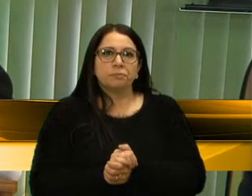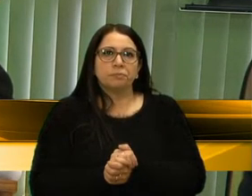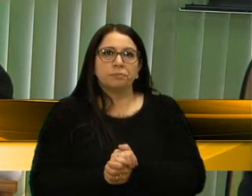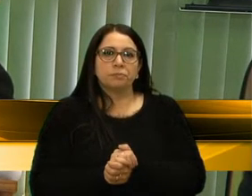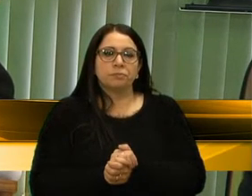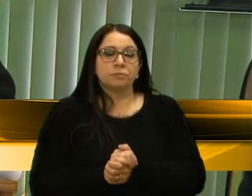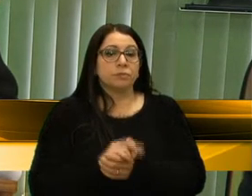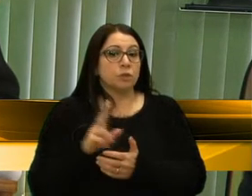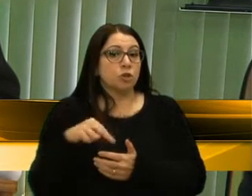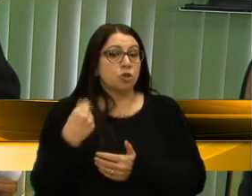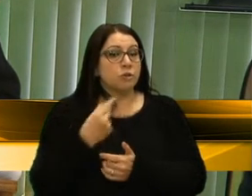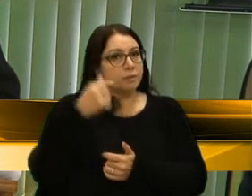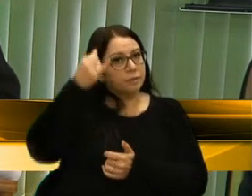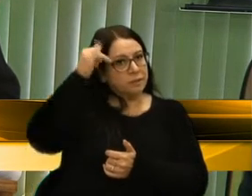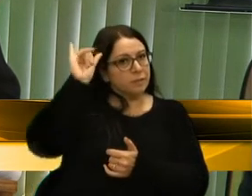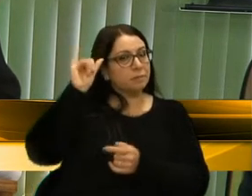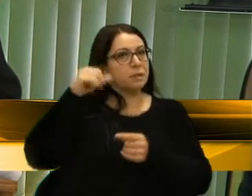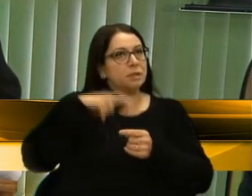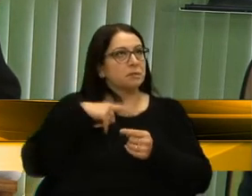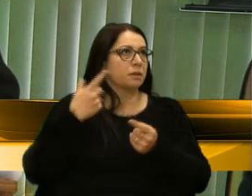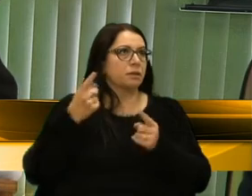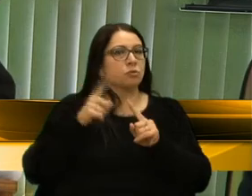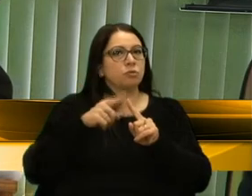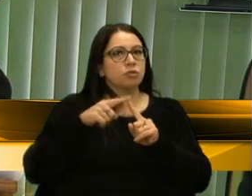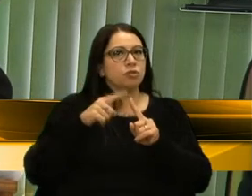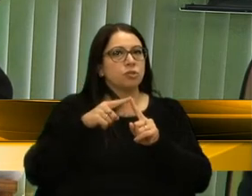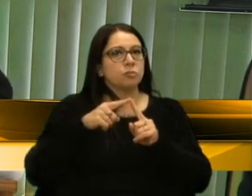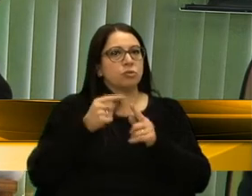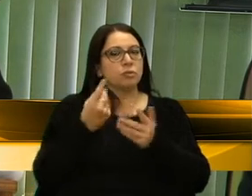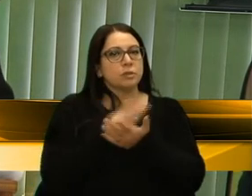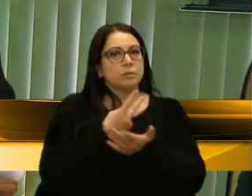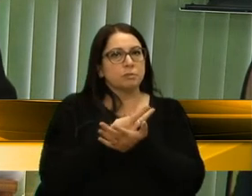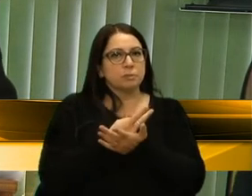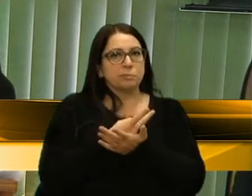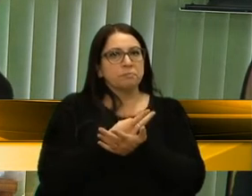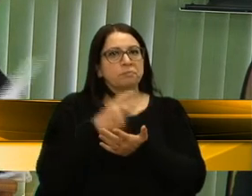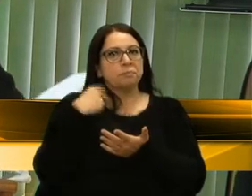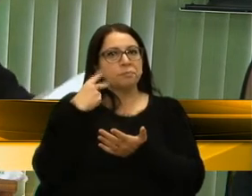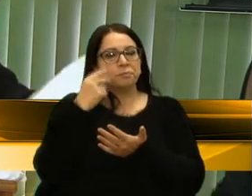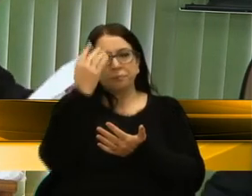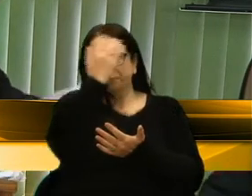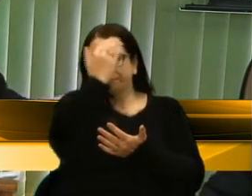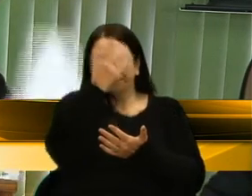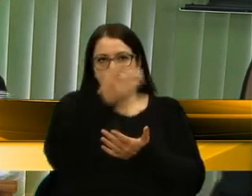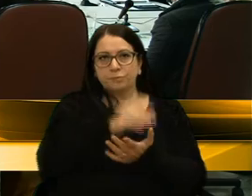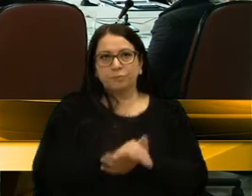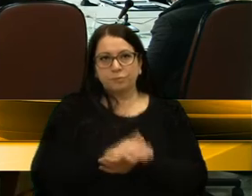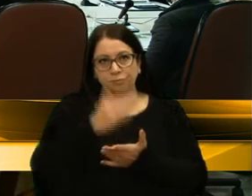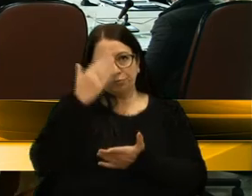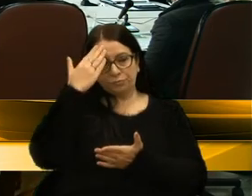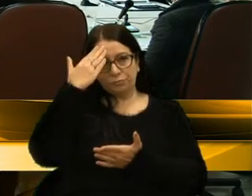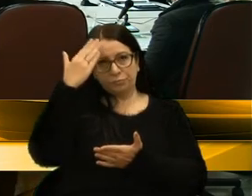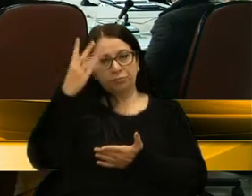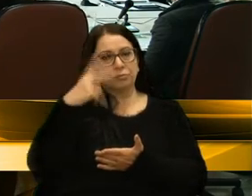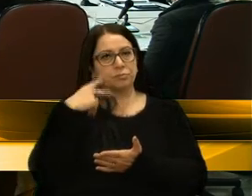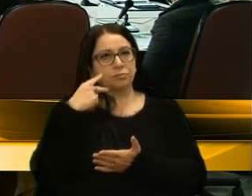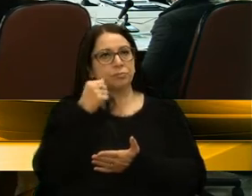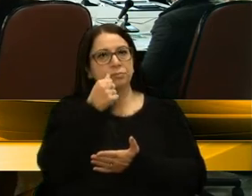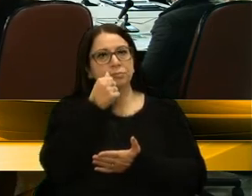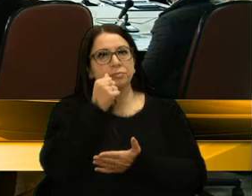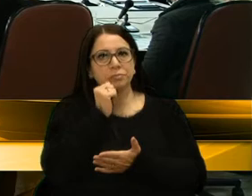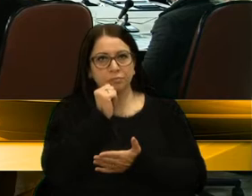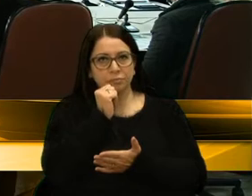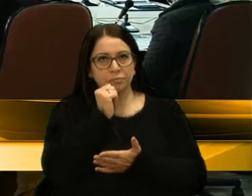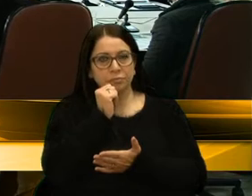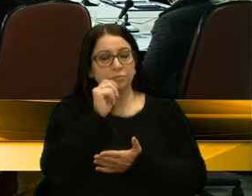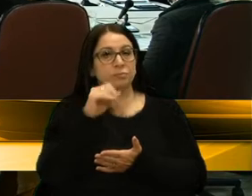gente evite que haja algum tipo de litígio. Seu à parte, vereadora Diló. Obrigado, vereadora Paula. É